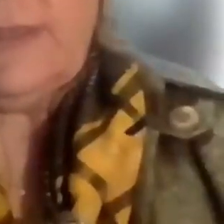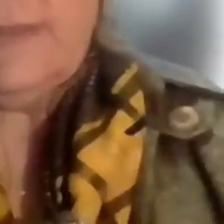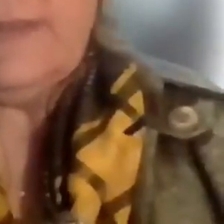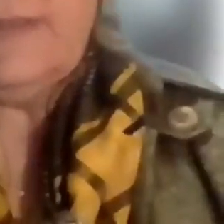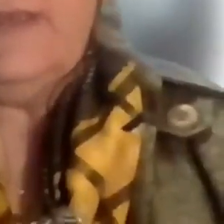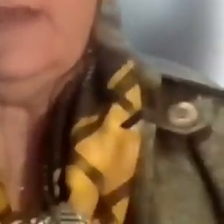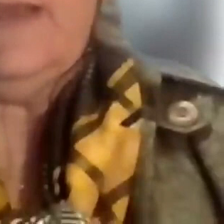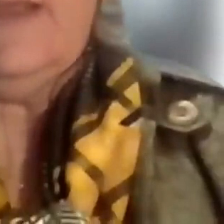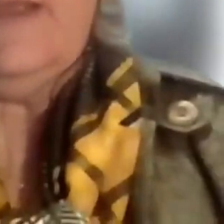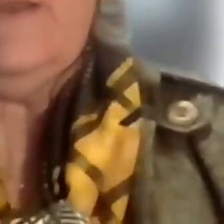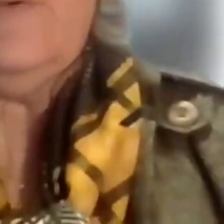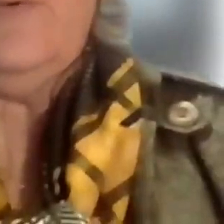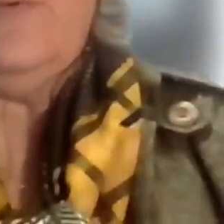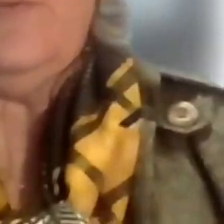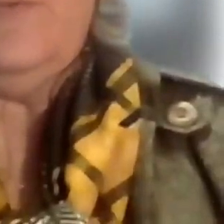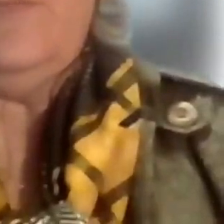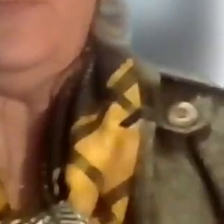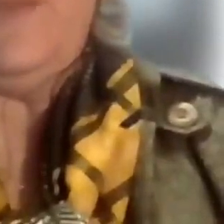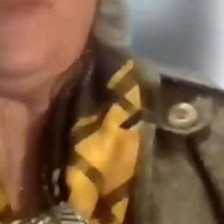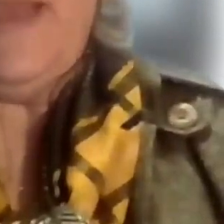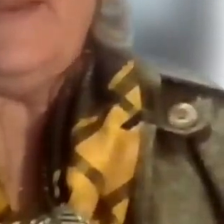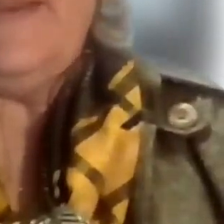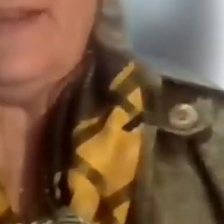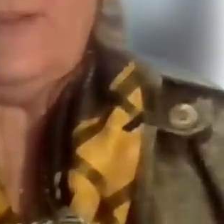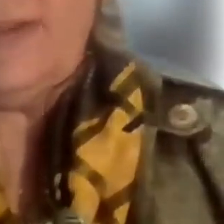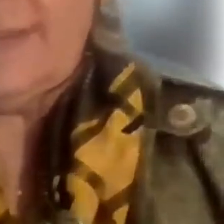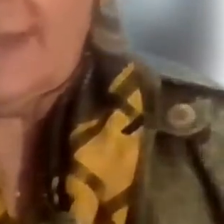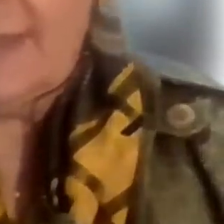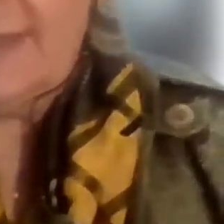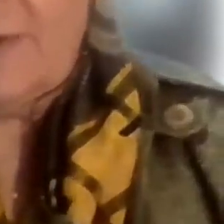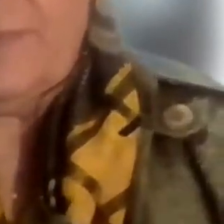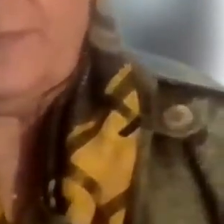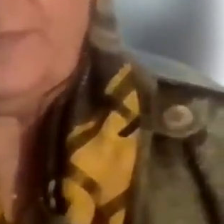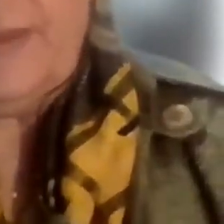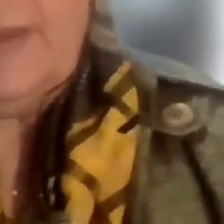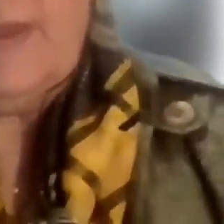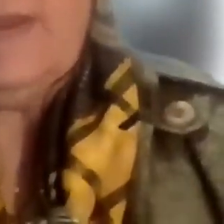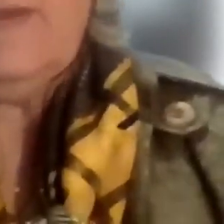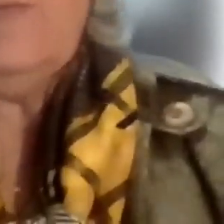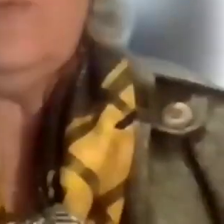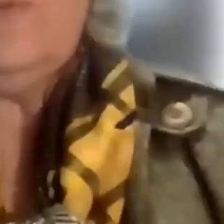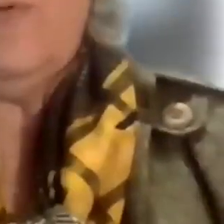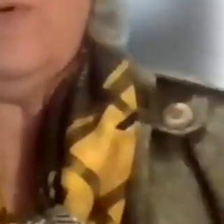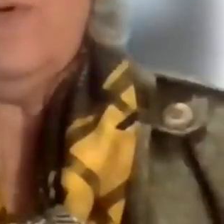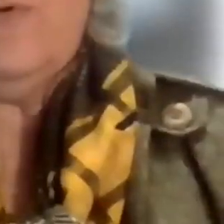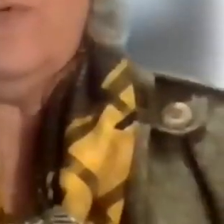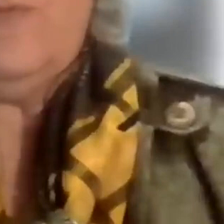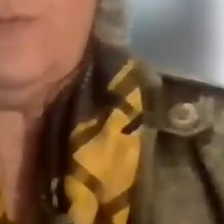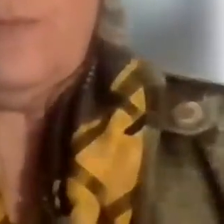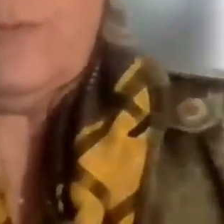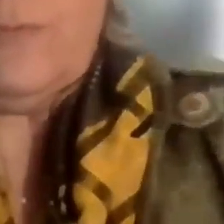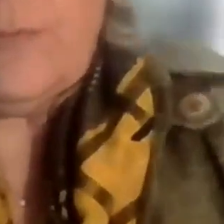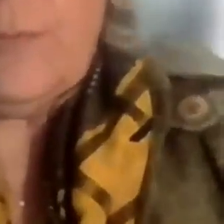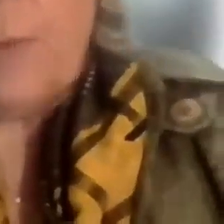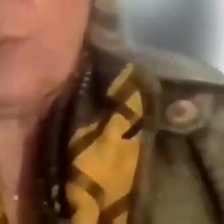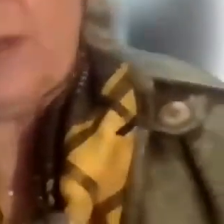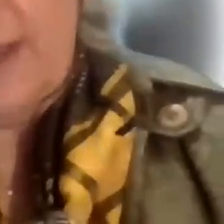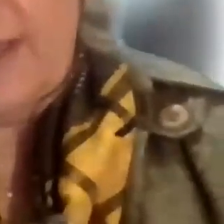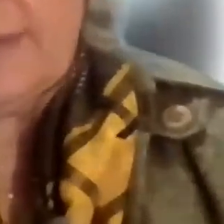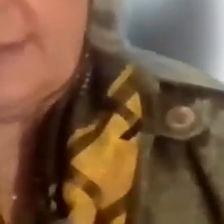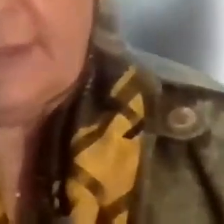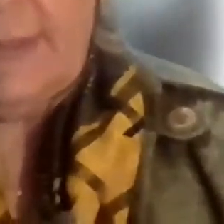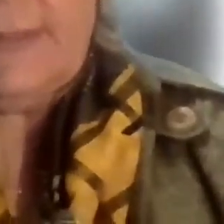com vocês. Eu também acrescento na descrição que eu sou